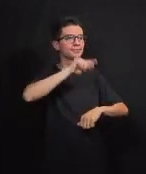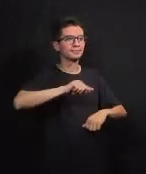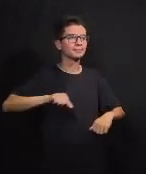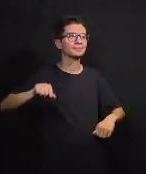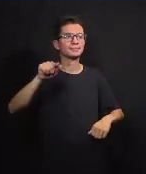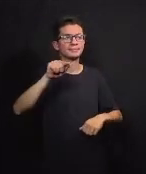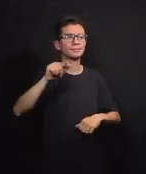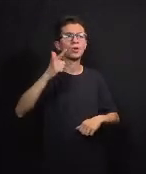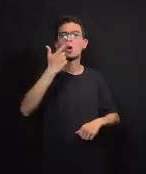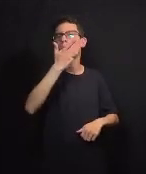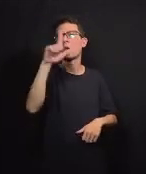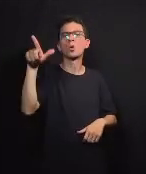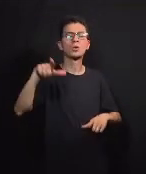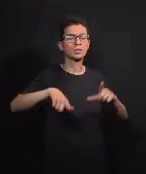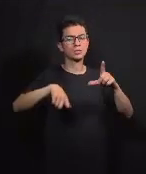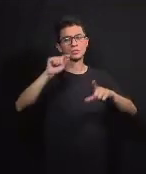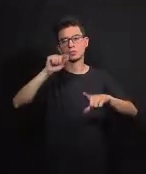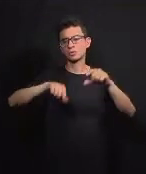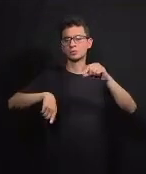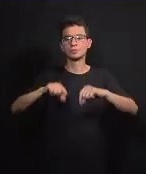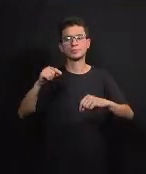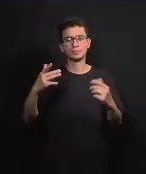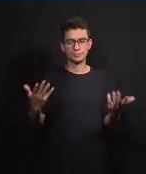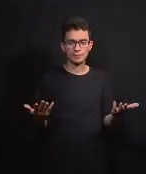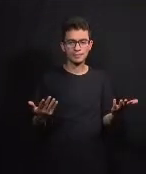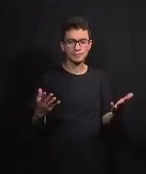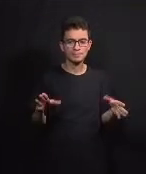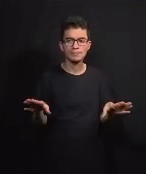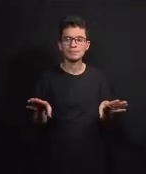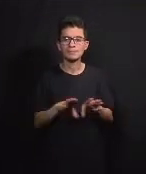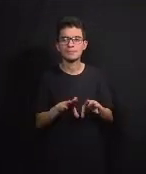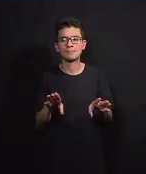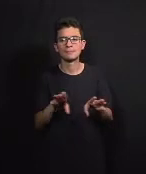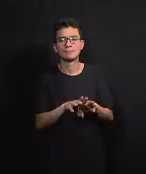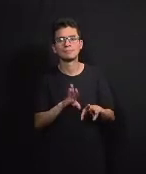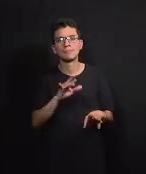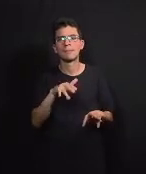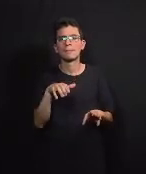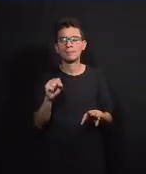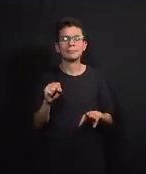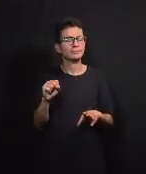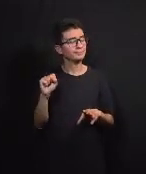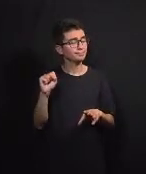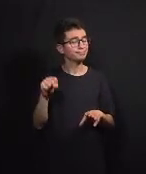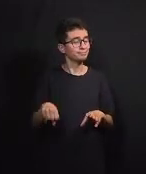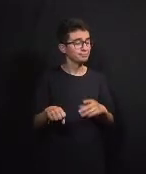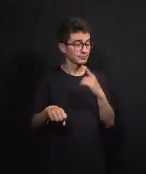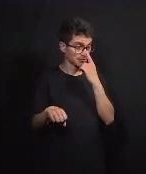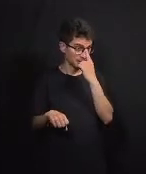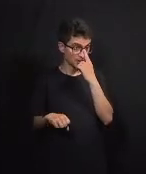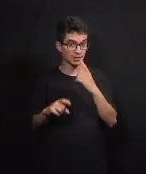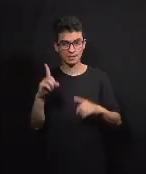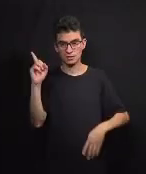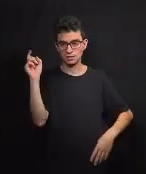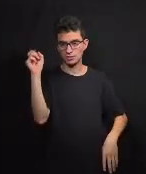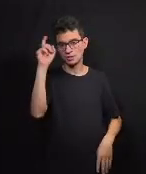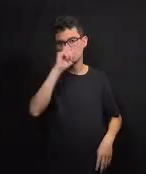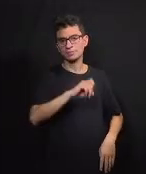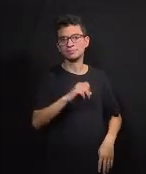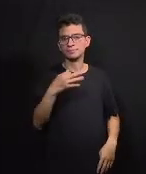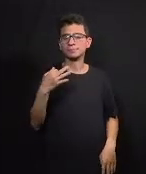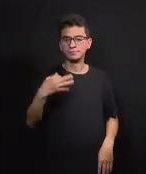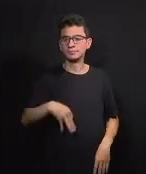outra tradição em repúblicas democráticas? Pergunta difícil essa, pergunta que